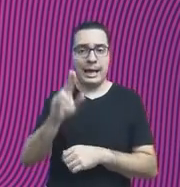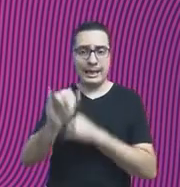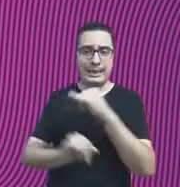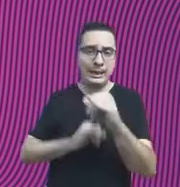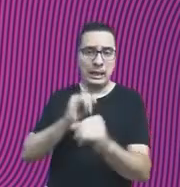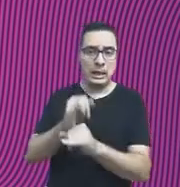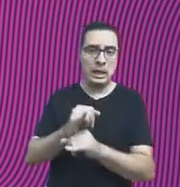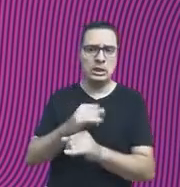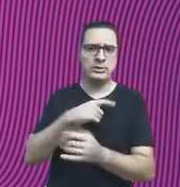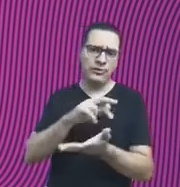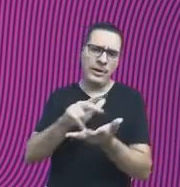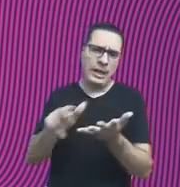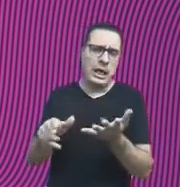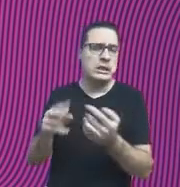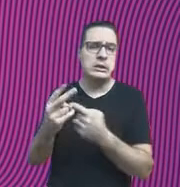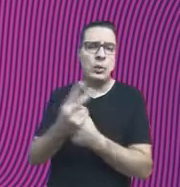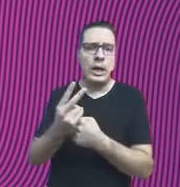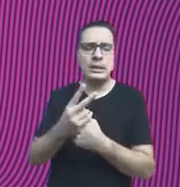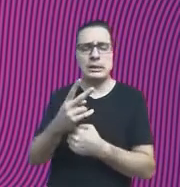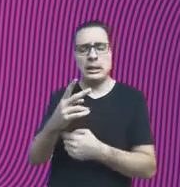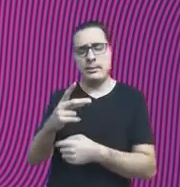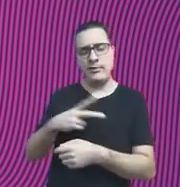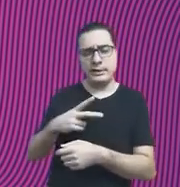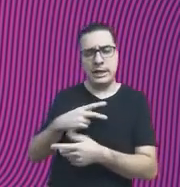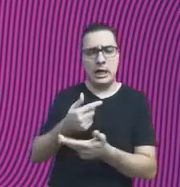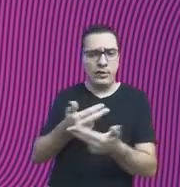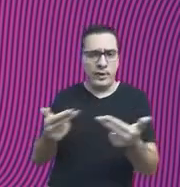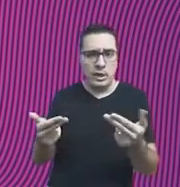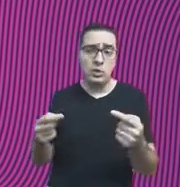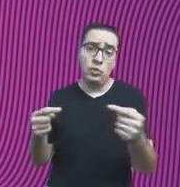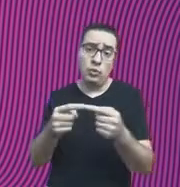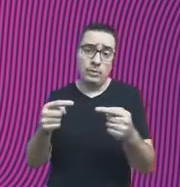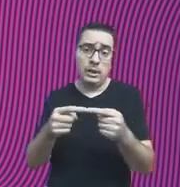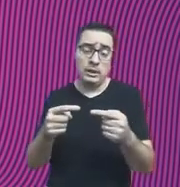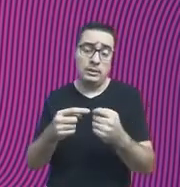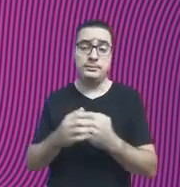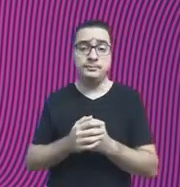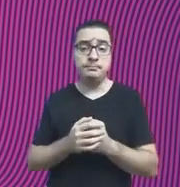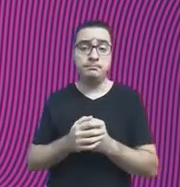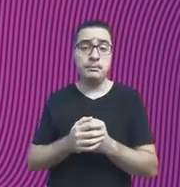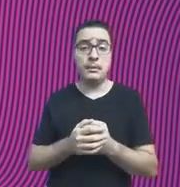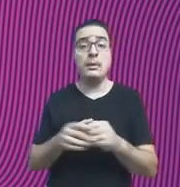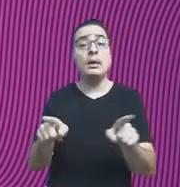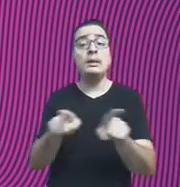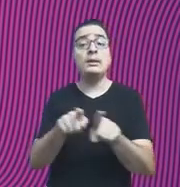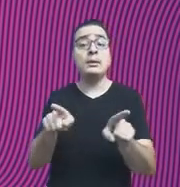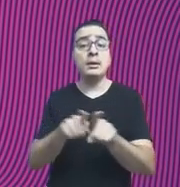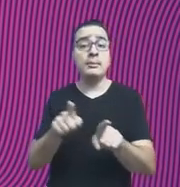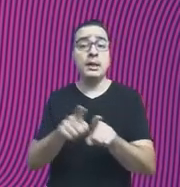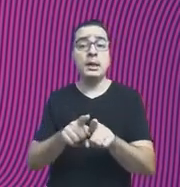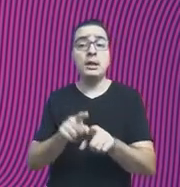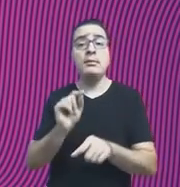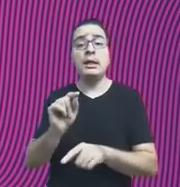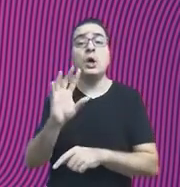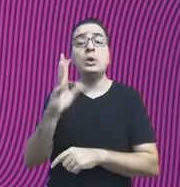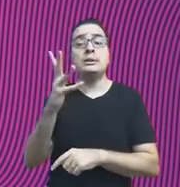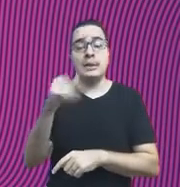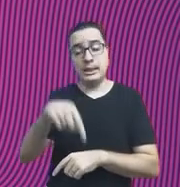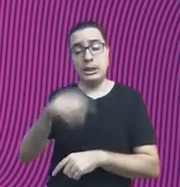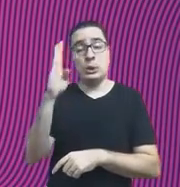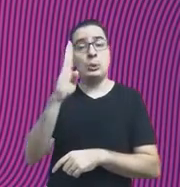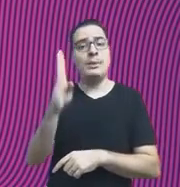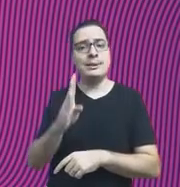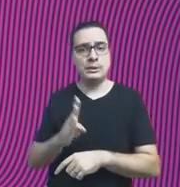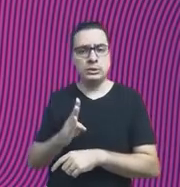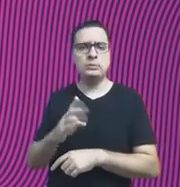cibernética, segurança, privacidade, isso também faz parte do programa. Da mesma forma, isso vai ter que acontecer no Brasil. Isso vai acontecer no Brasil,